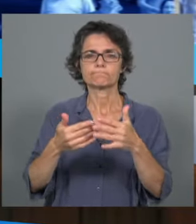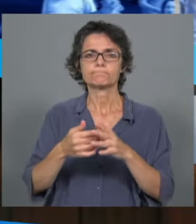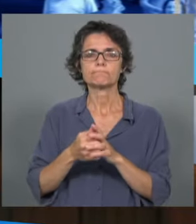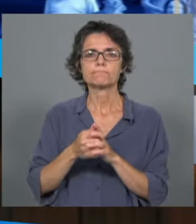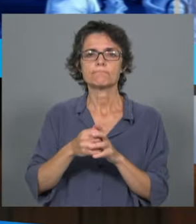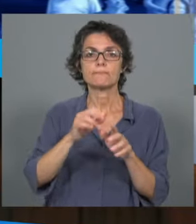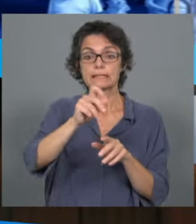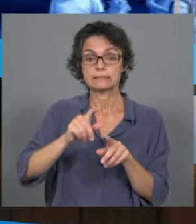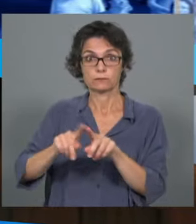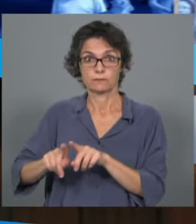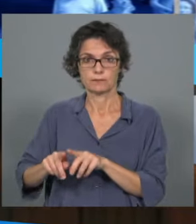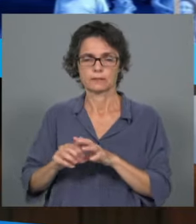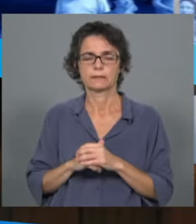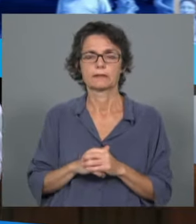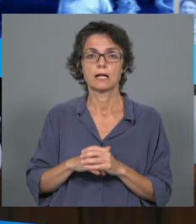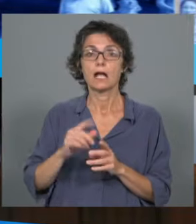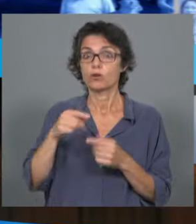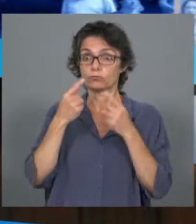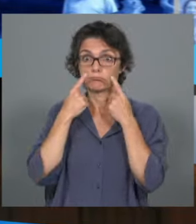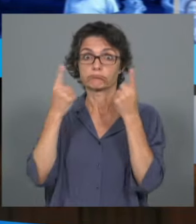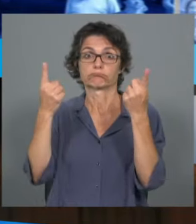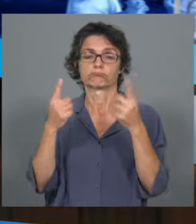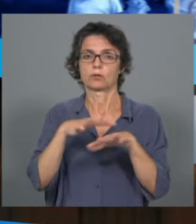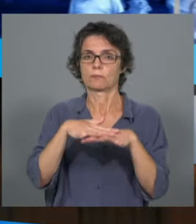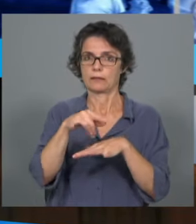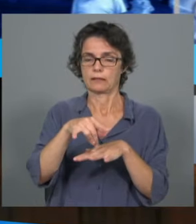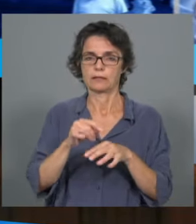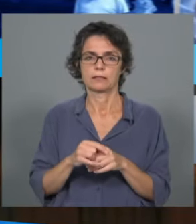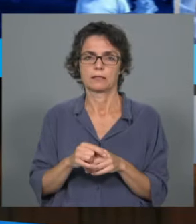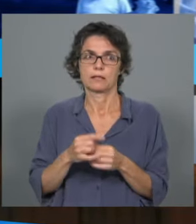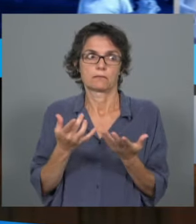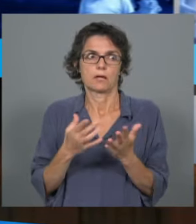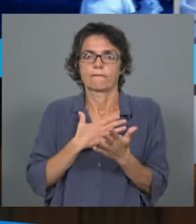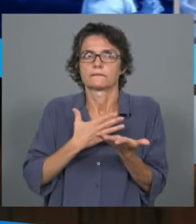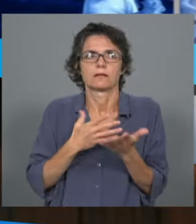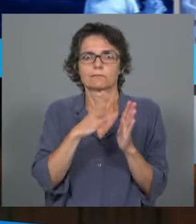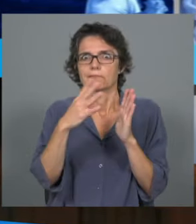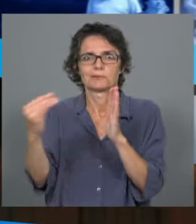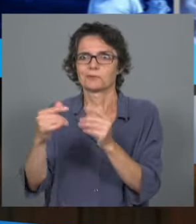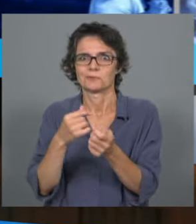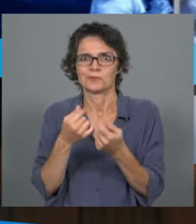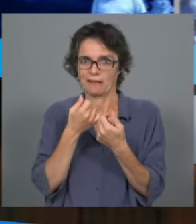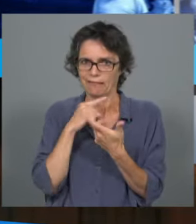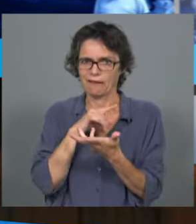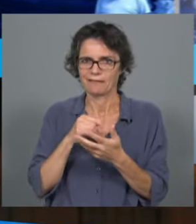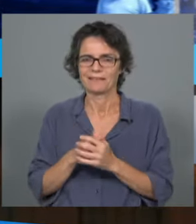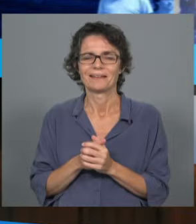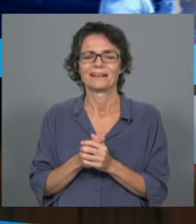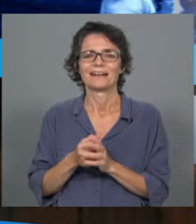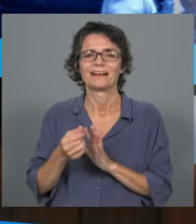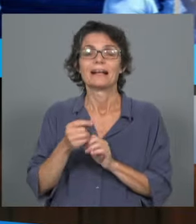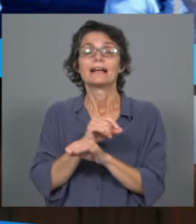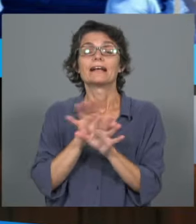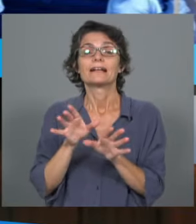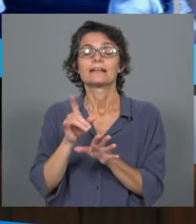rede e que achamos bem que se multipliquem. A rede, sobretudo, vai dando algum suporte em termos de alguns